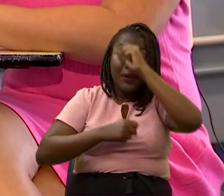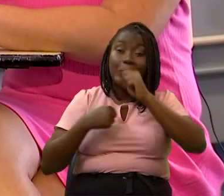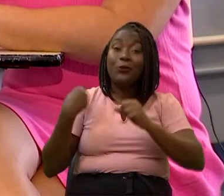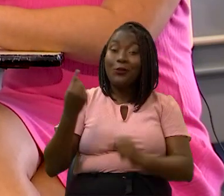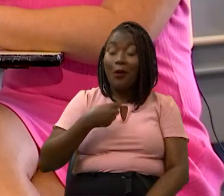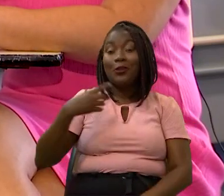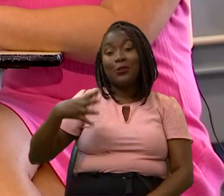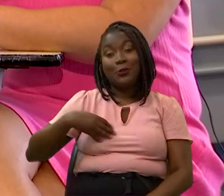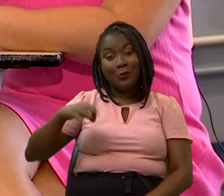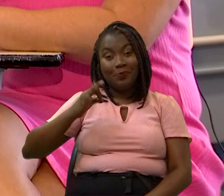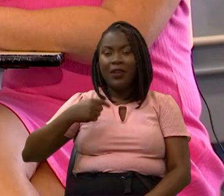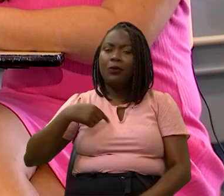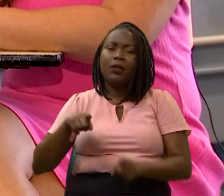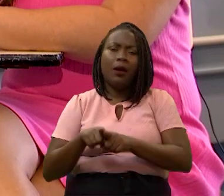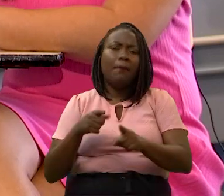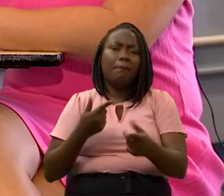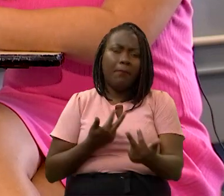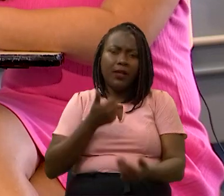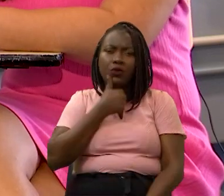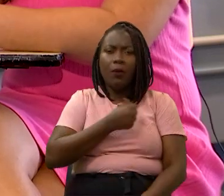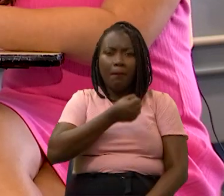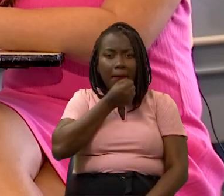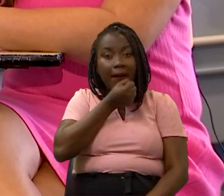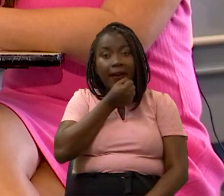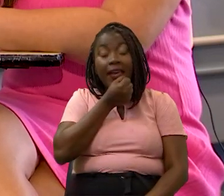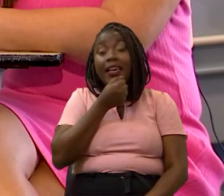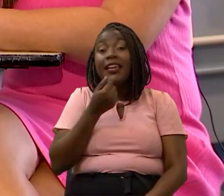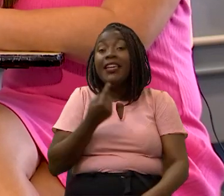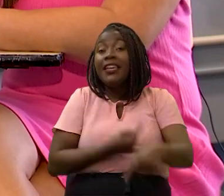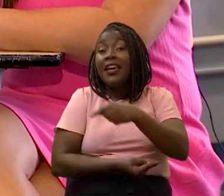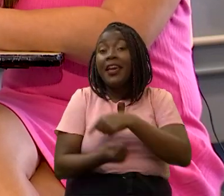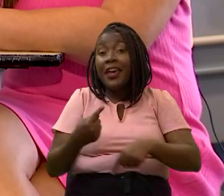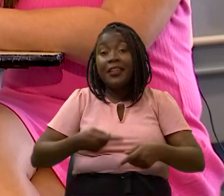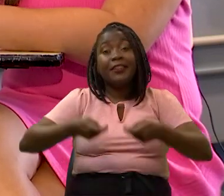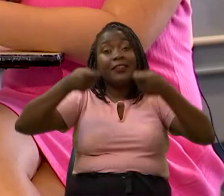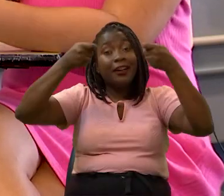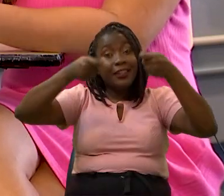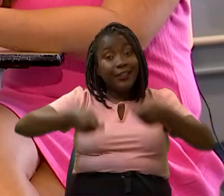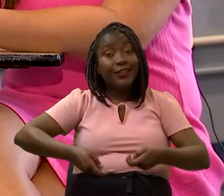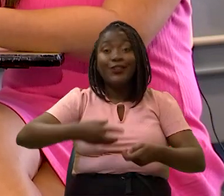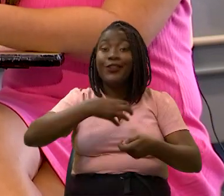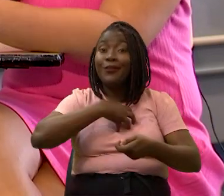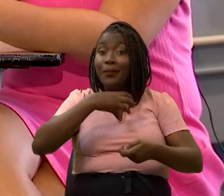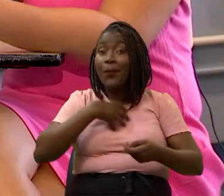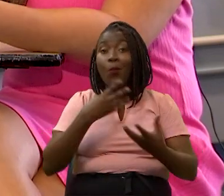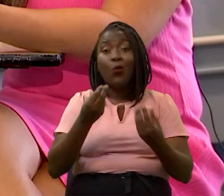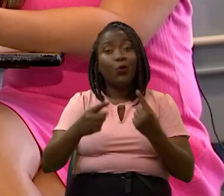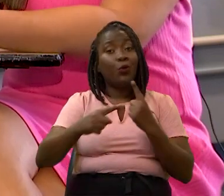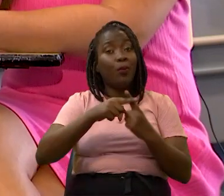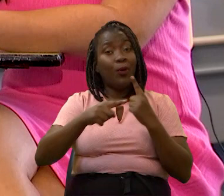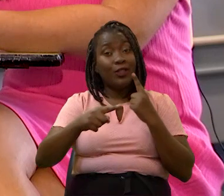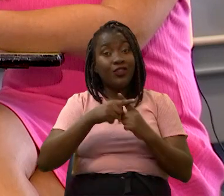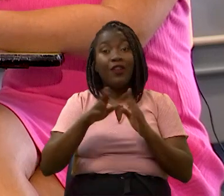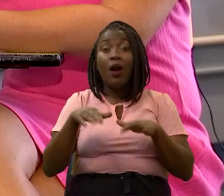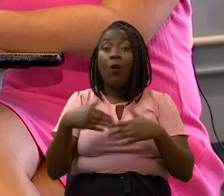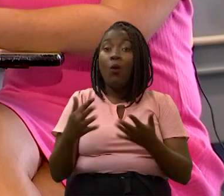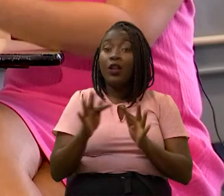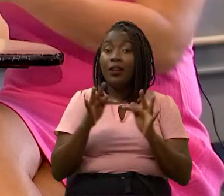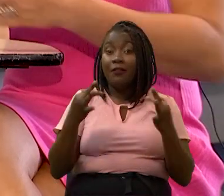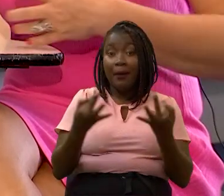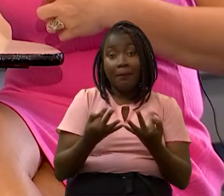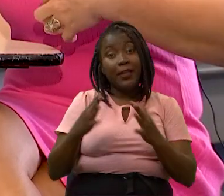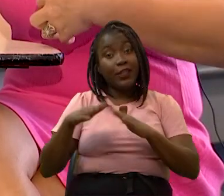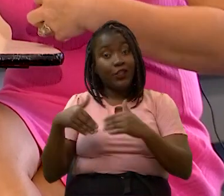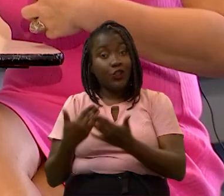aprendizado dos nossos filhos, né? Eu também sou mãe e essa relação se consolida de maneira muito positiva